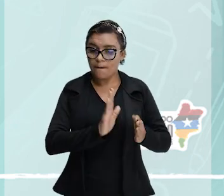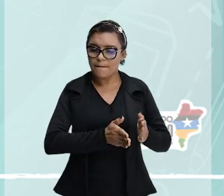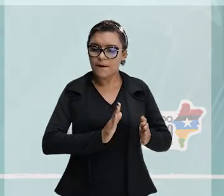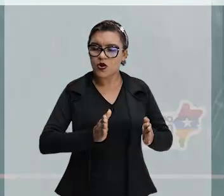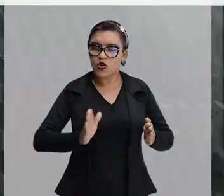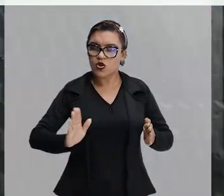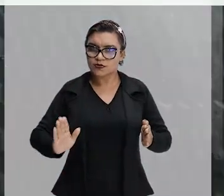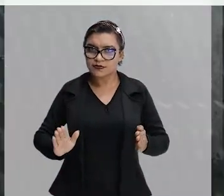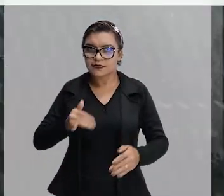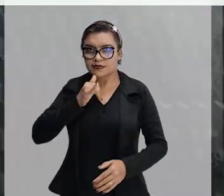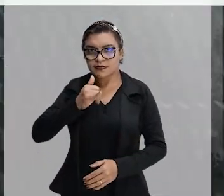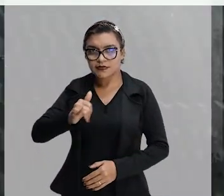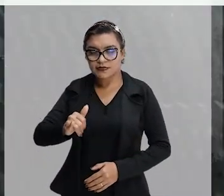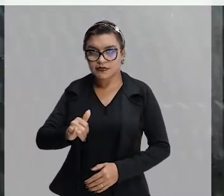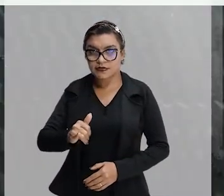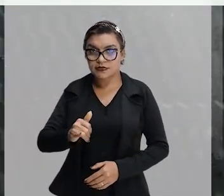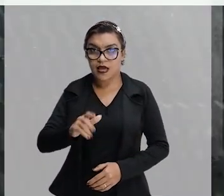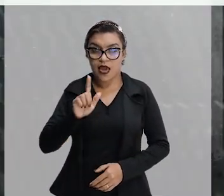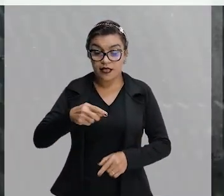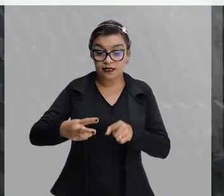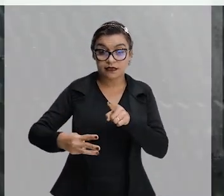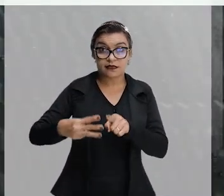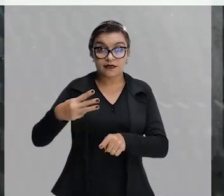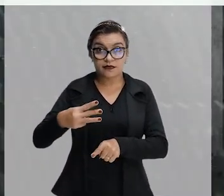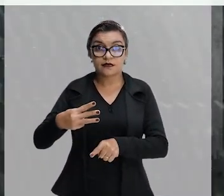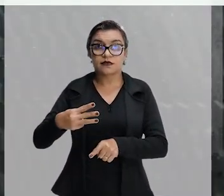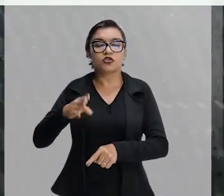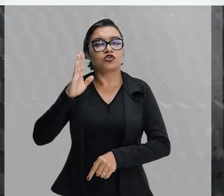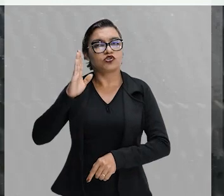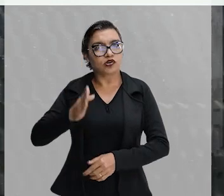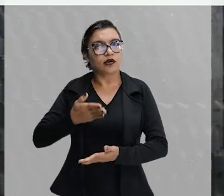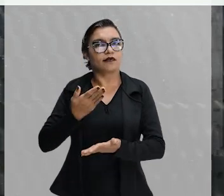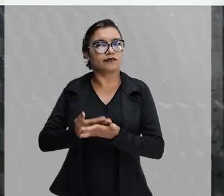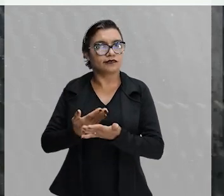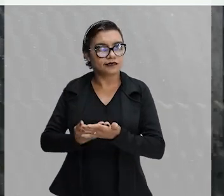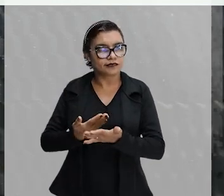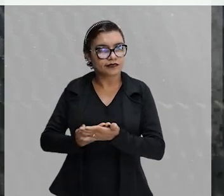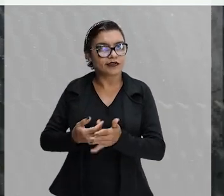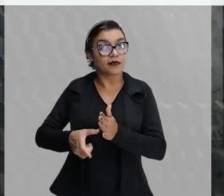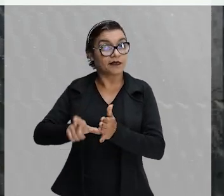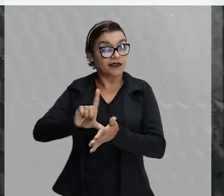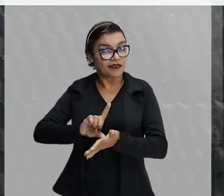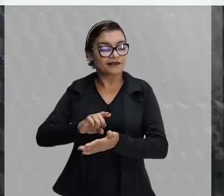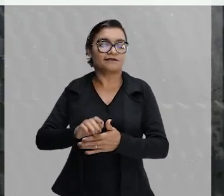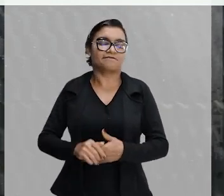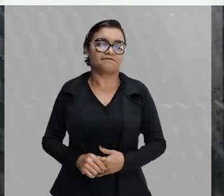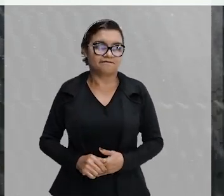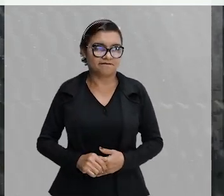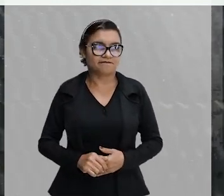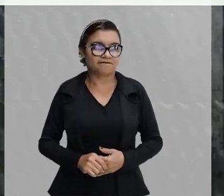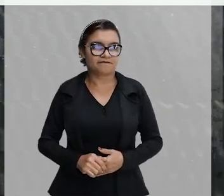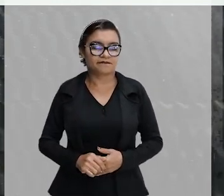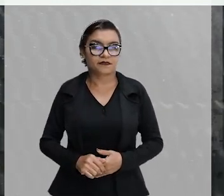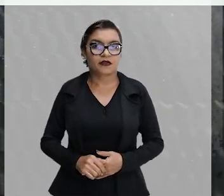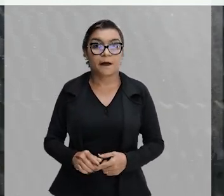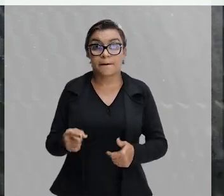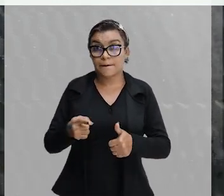de eletrização, eles são 3. Isso nós vimos na última aula, certo? Ele é